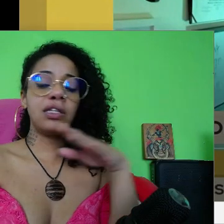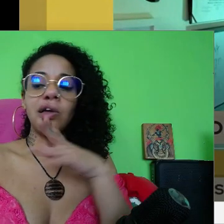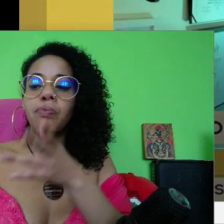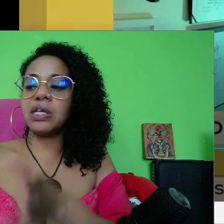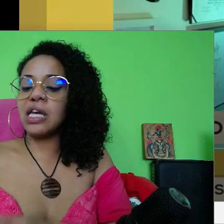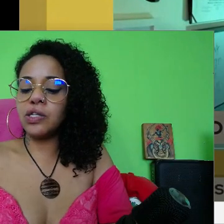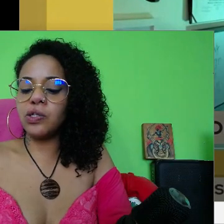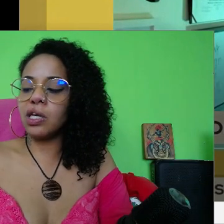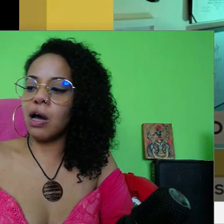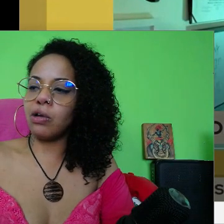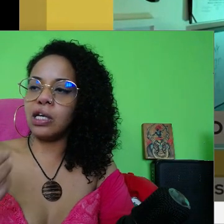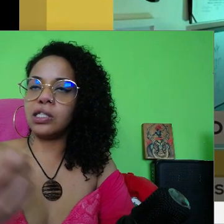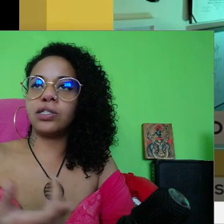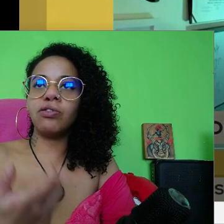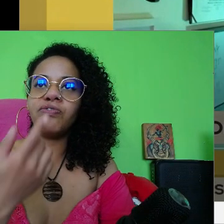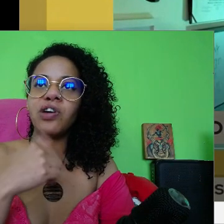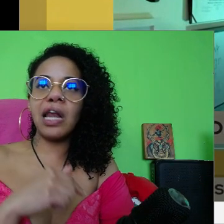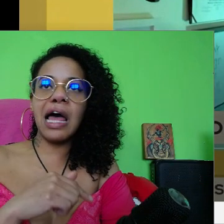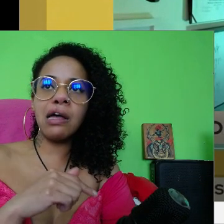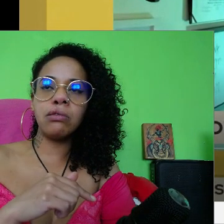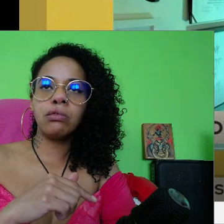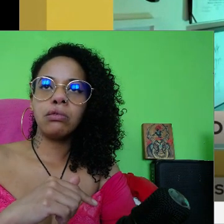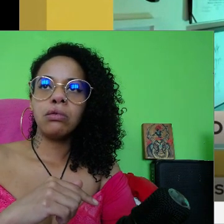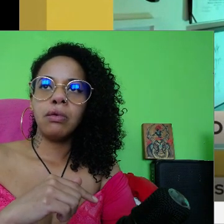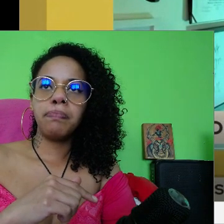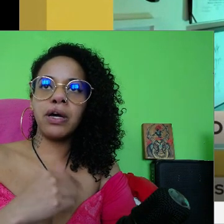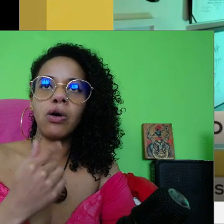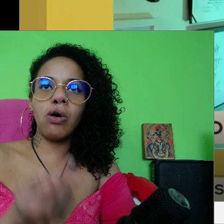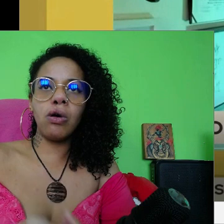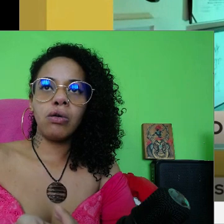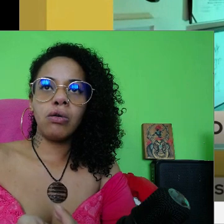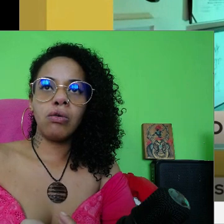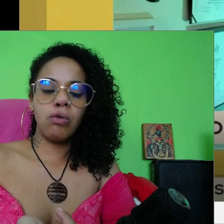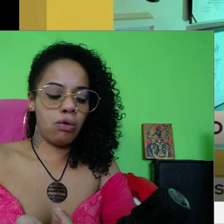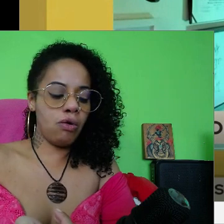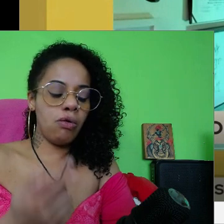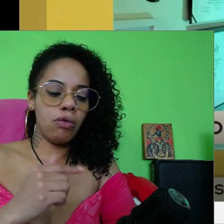então mas é isso que elas tu foi lá pegou